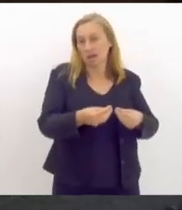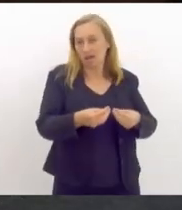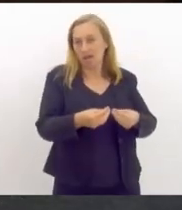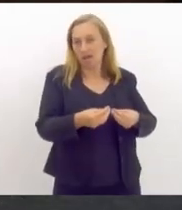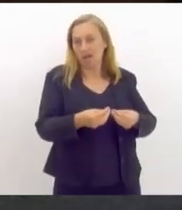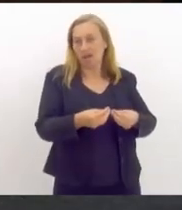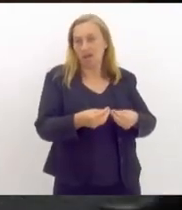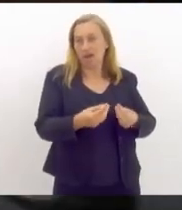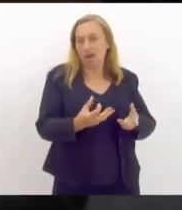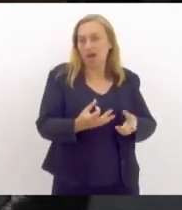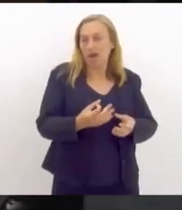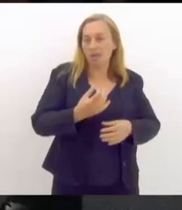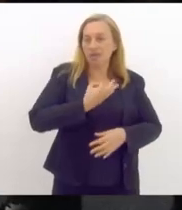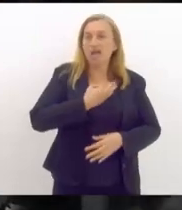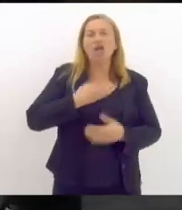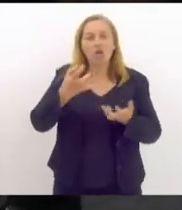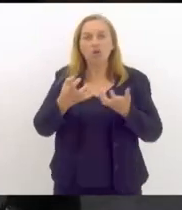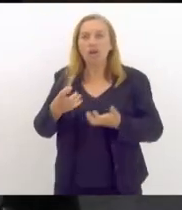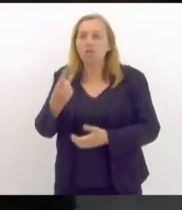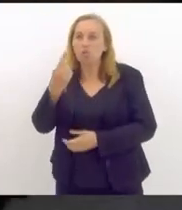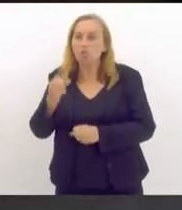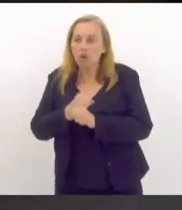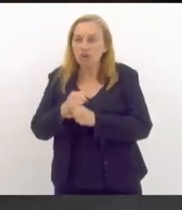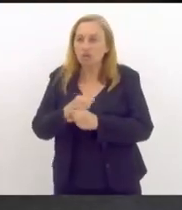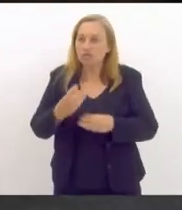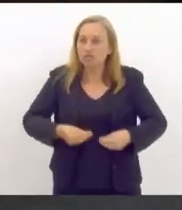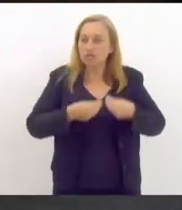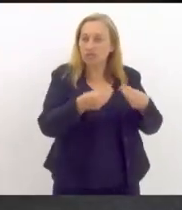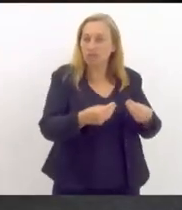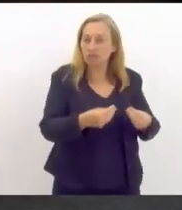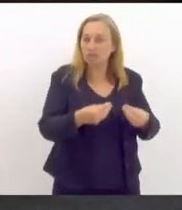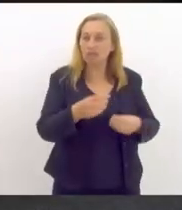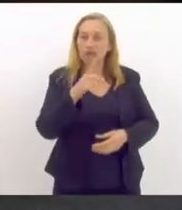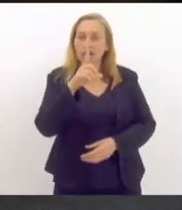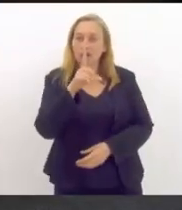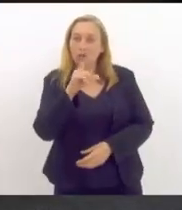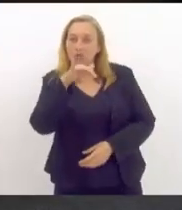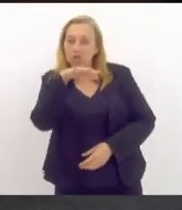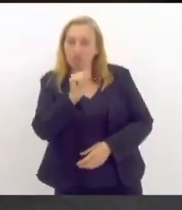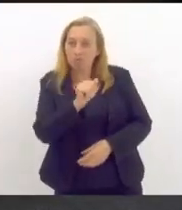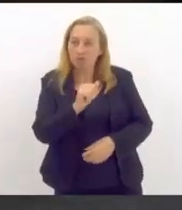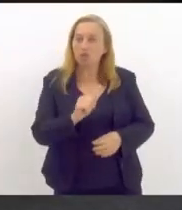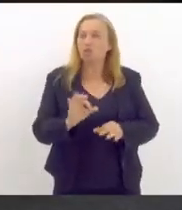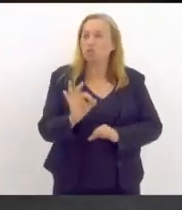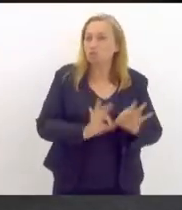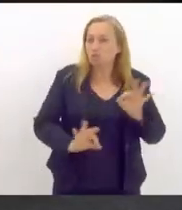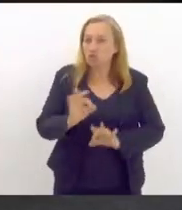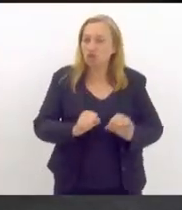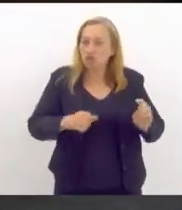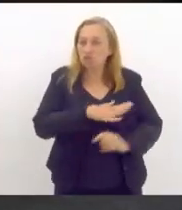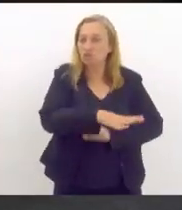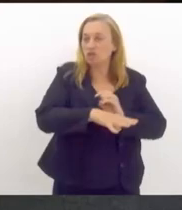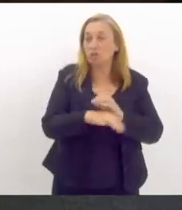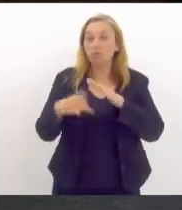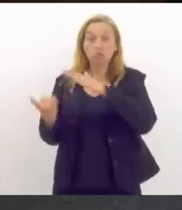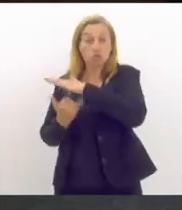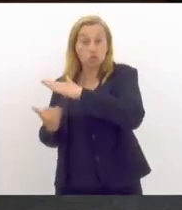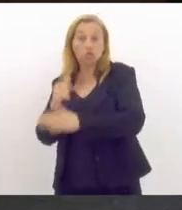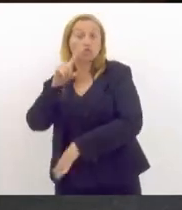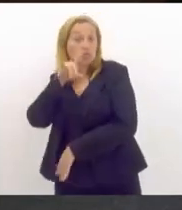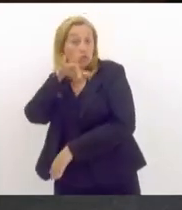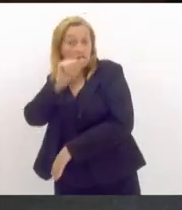que daqui a um ano eu esteja condecorando a Ludmila num projeto social dela no Instituto Ludmila Que ela possa